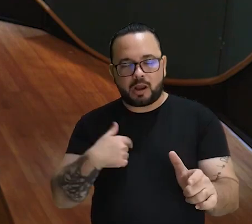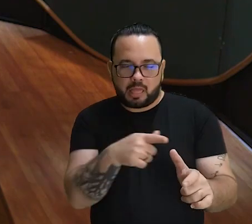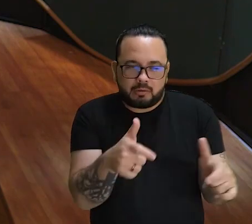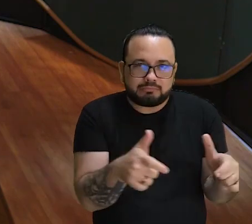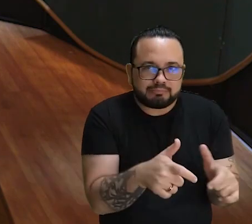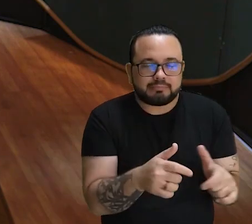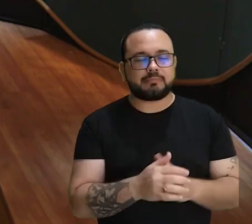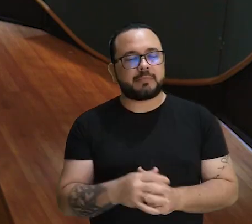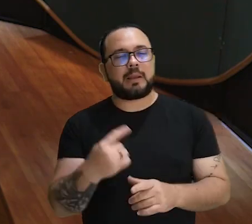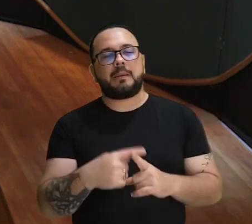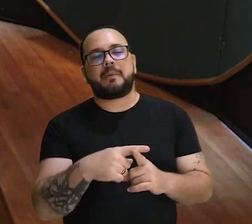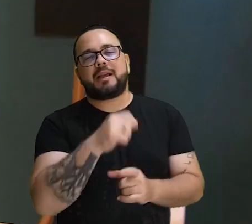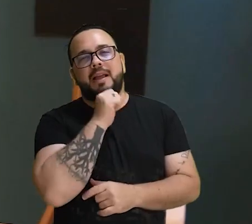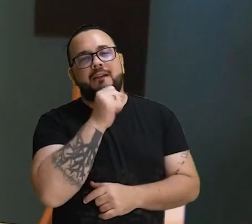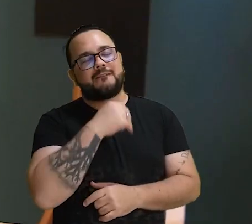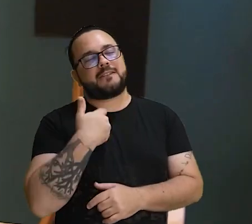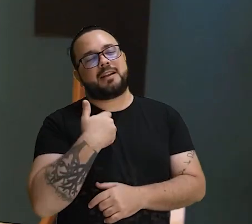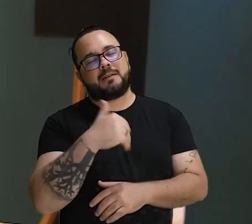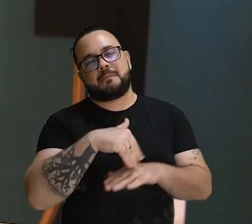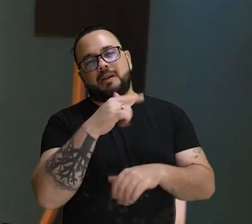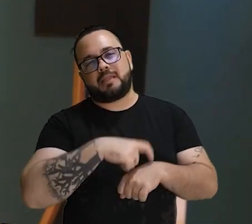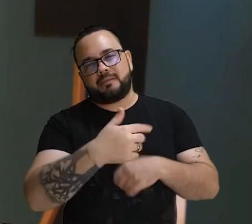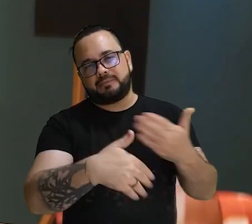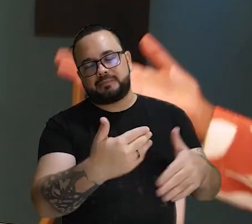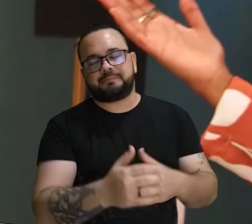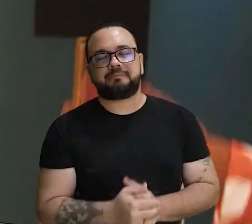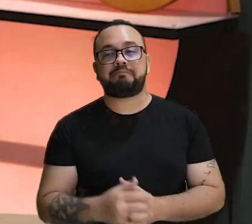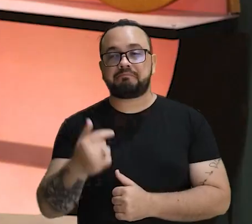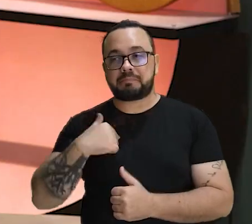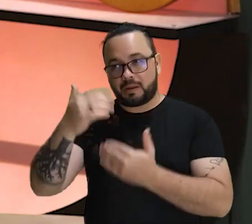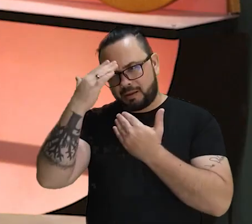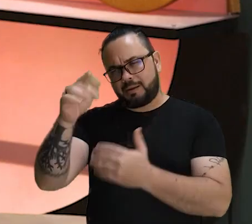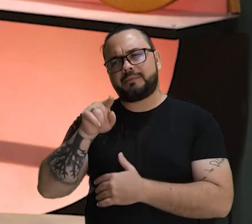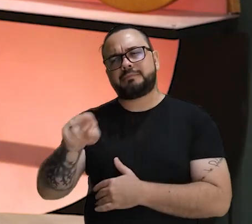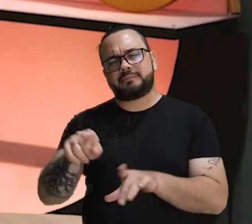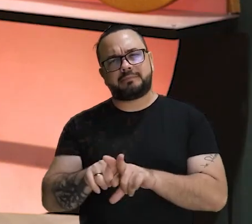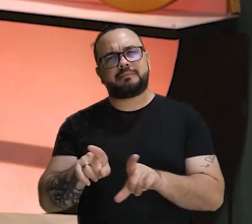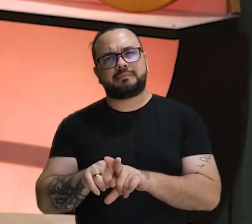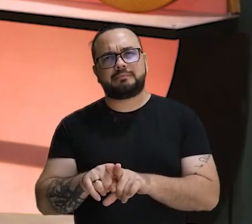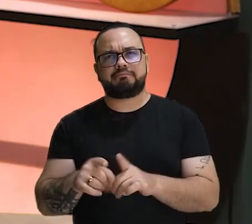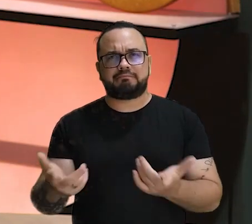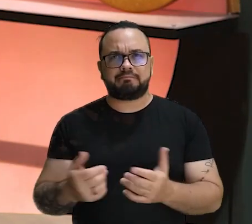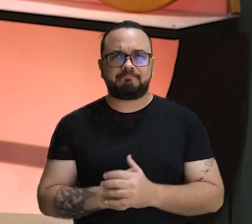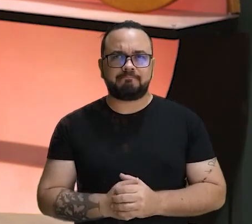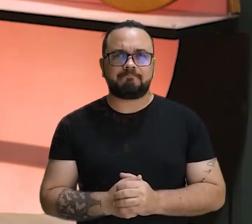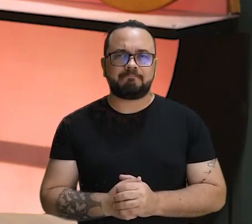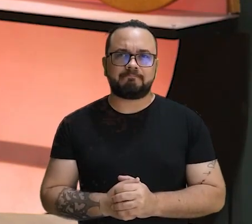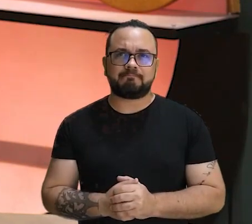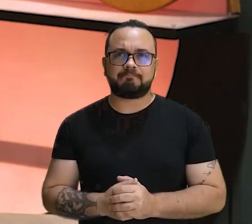nem falar nada. Eu sou a irmã mais velha, eu sou a irmã mais velha. Então, eu também te agradeço muito por tudo, assim, né,